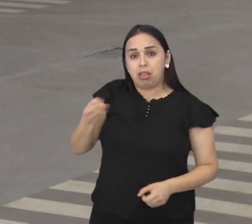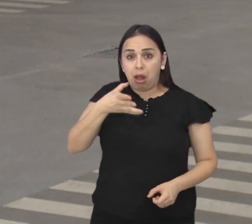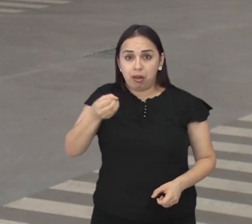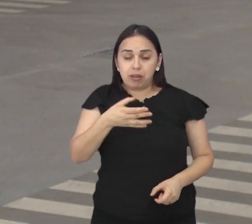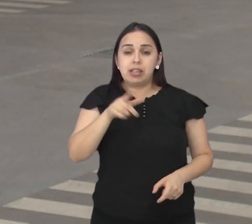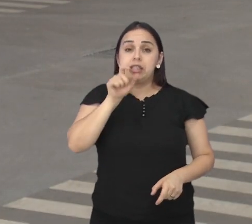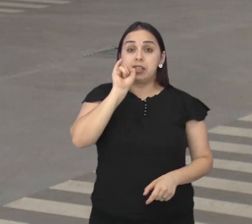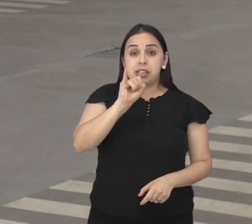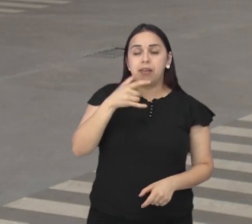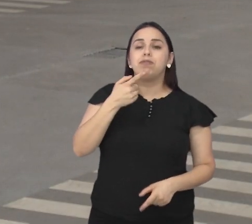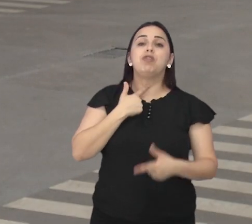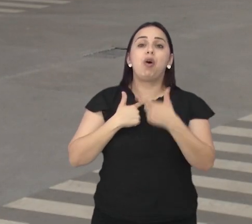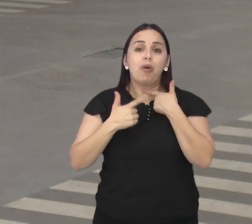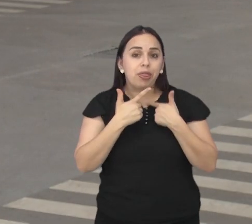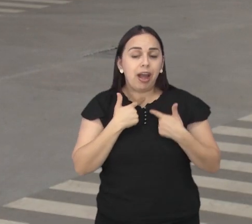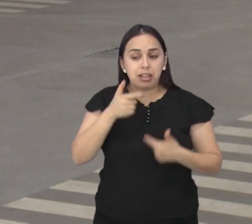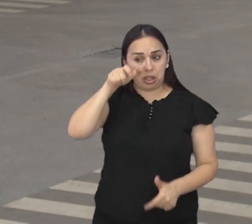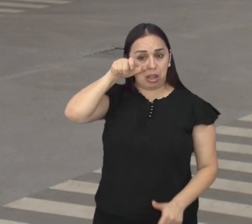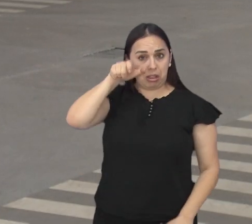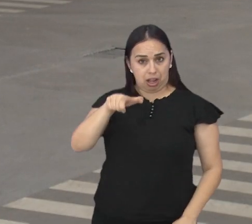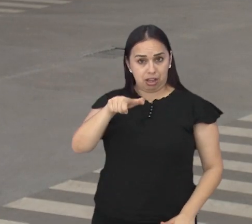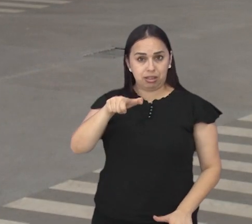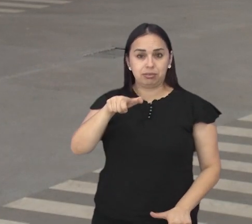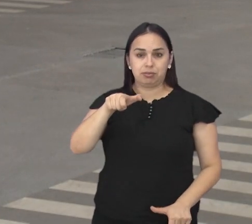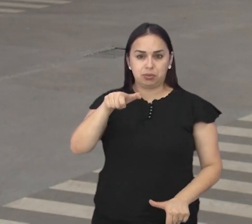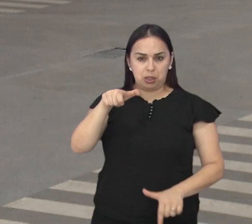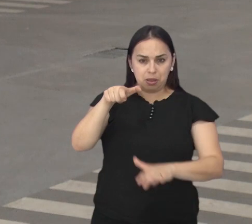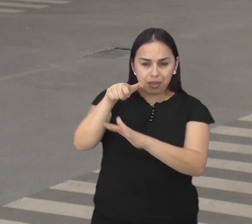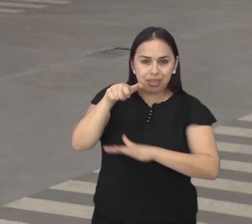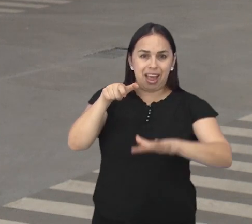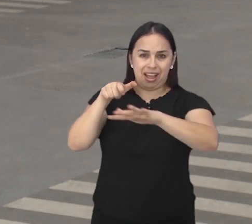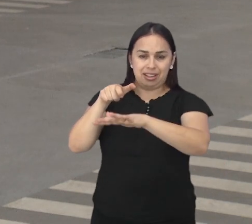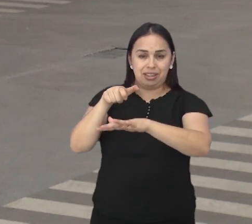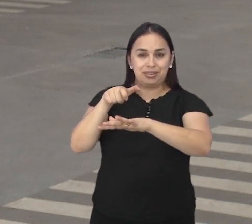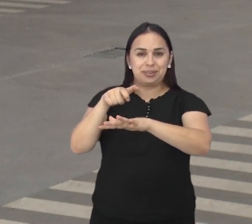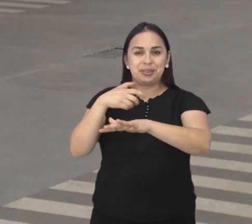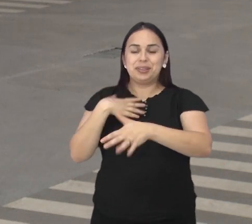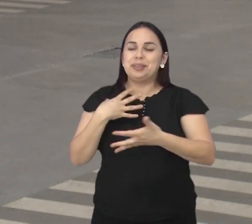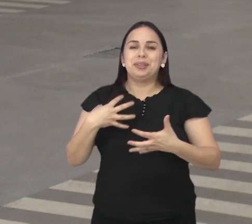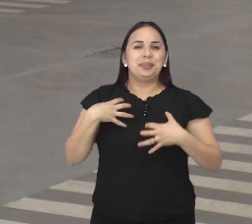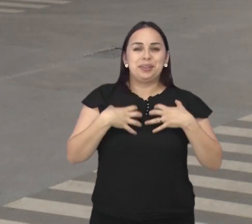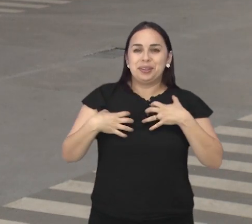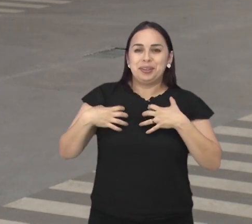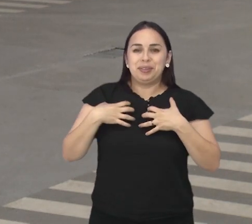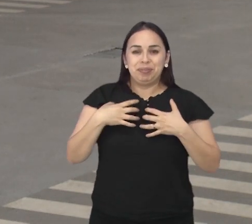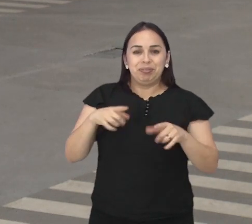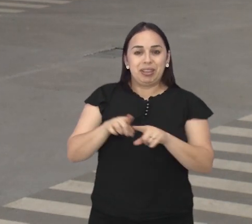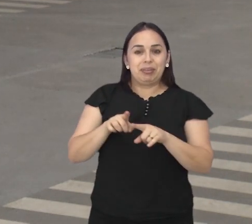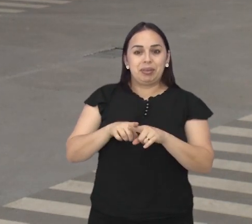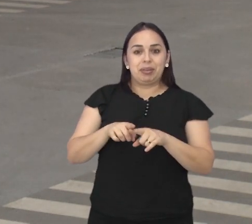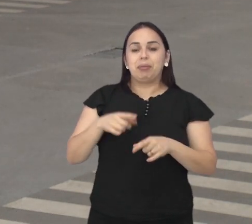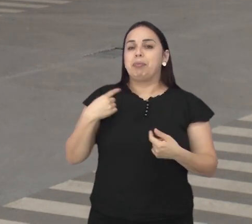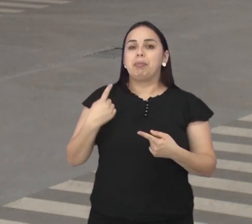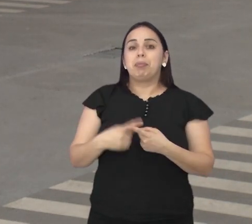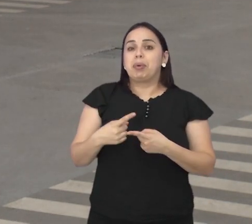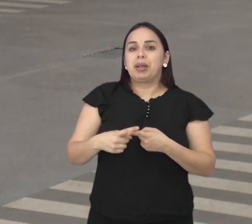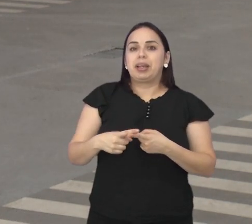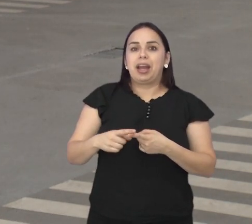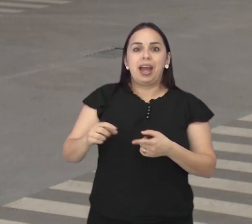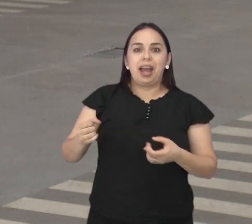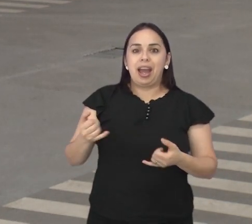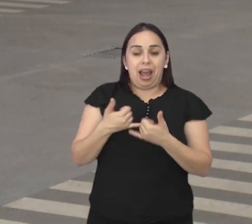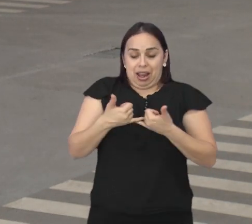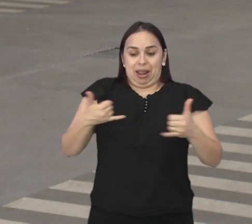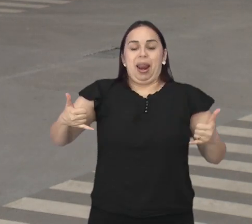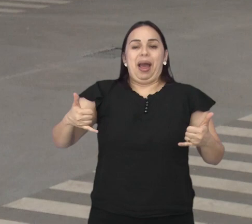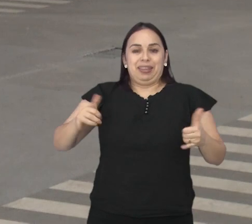nova. Se tiver interesse, se gostar mesmo de adrenalina, né? Porque trabalhar numa oficina é uma